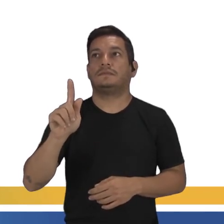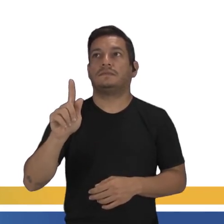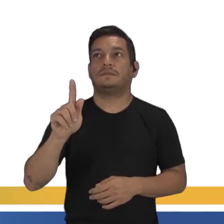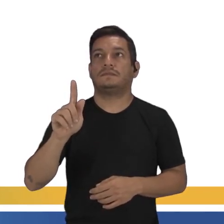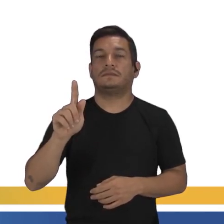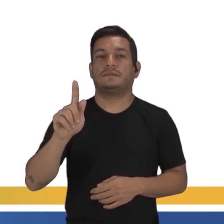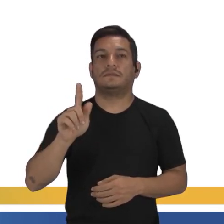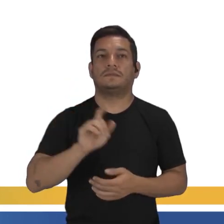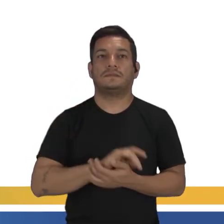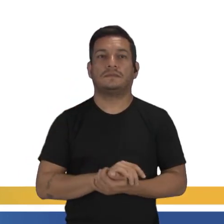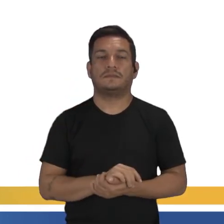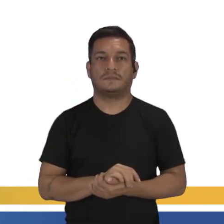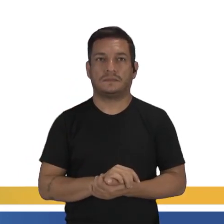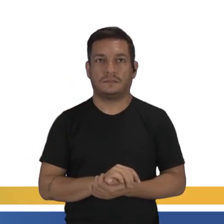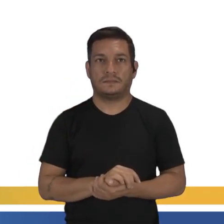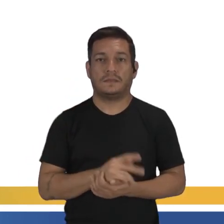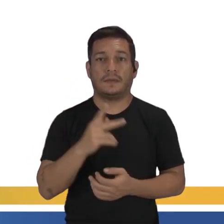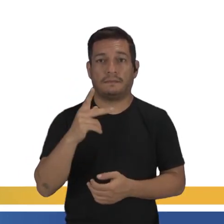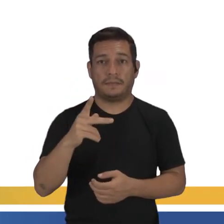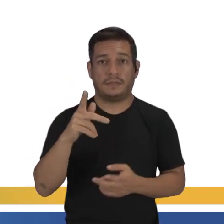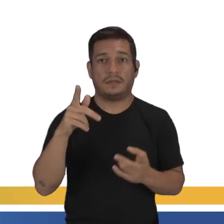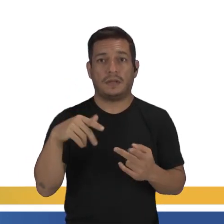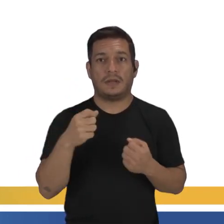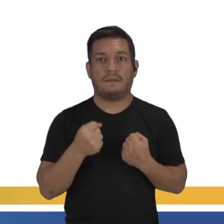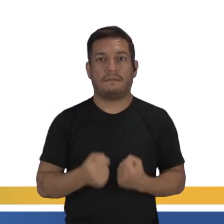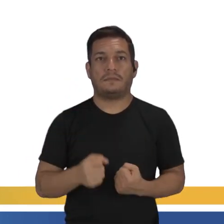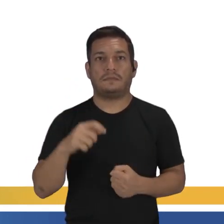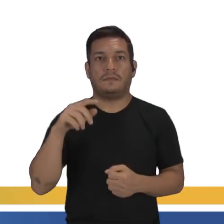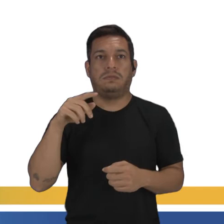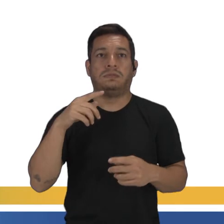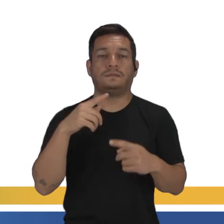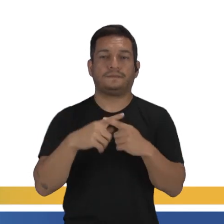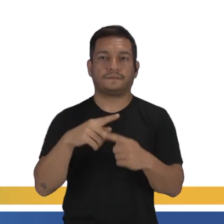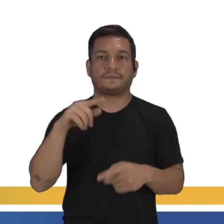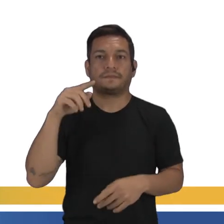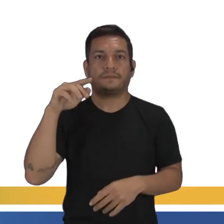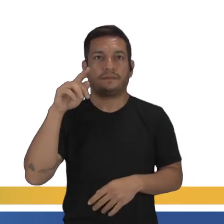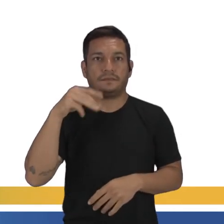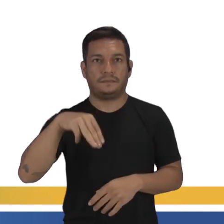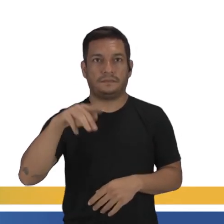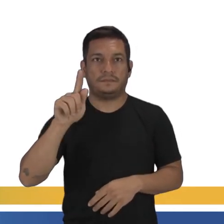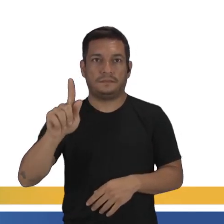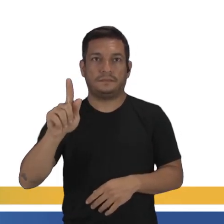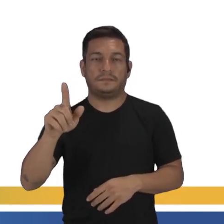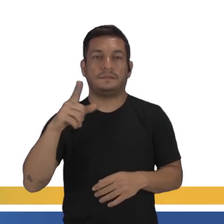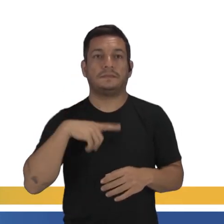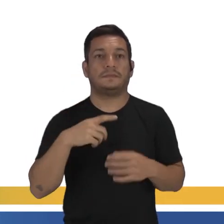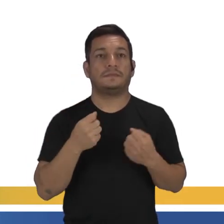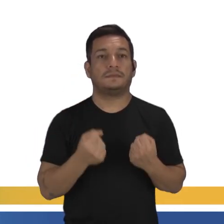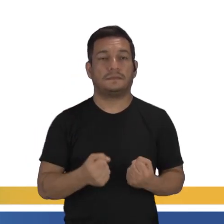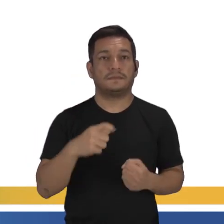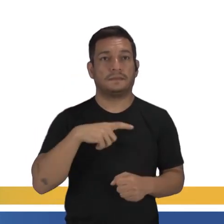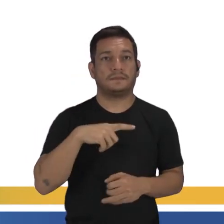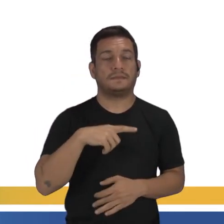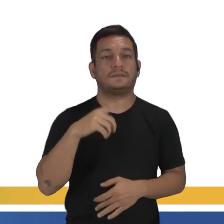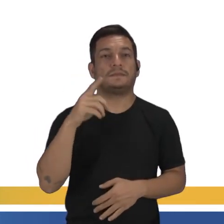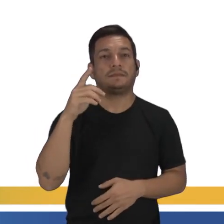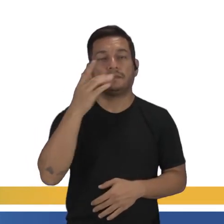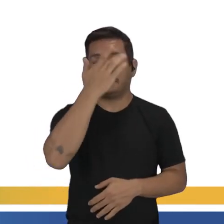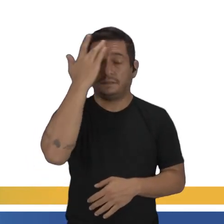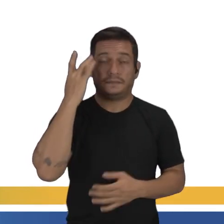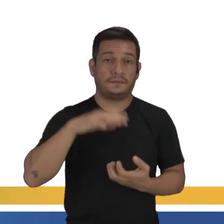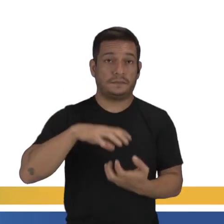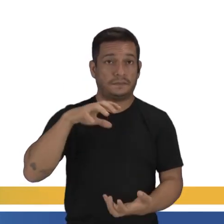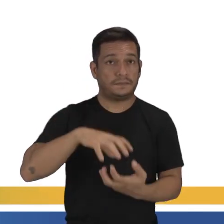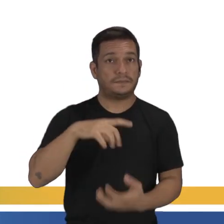vezes aceleração. Portanto, o peso é massa vezes aceleração gravitacional. Então, nós temos aí, a